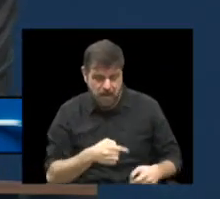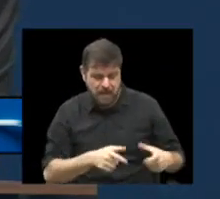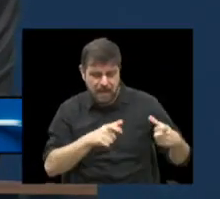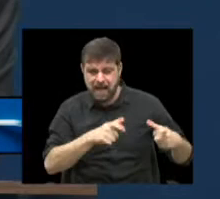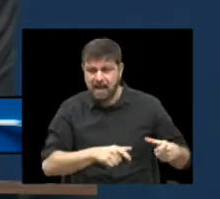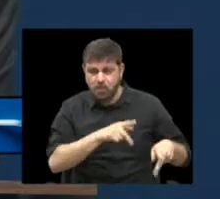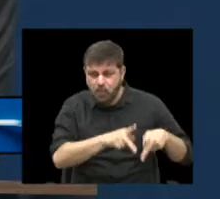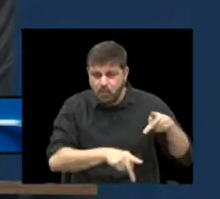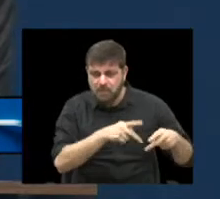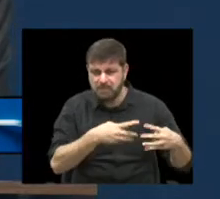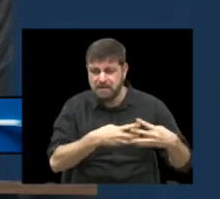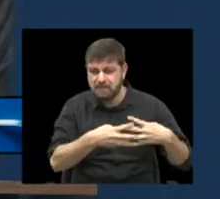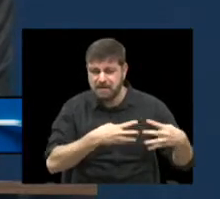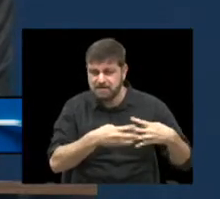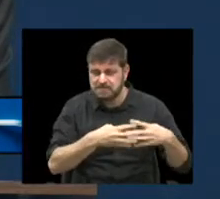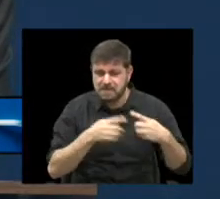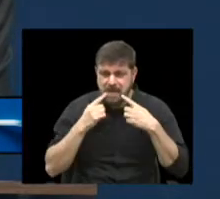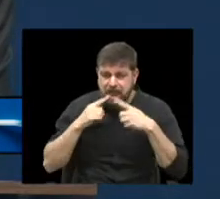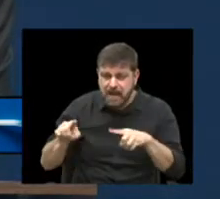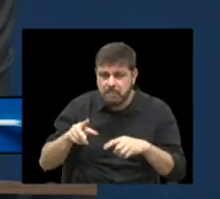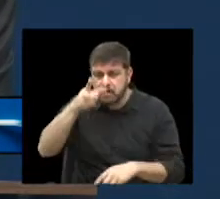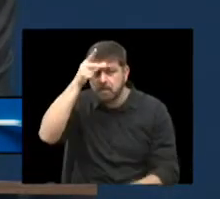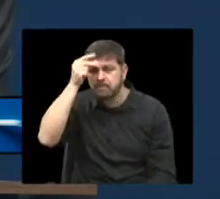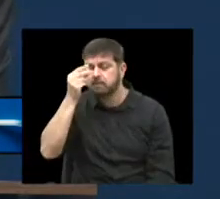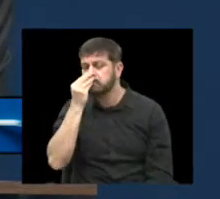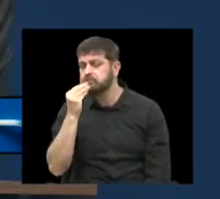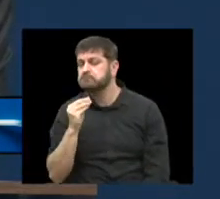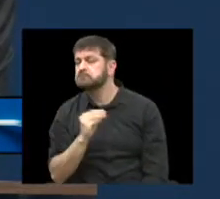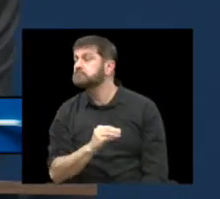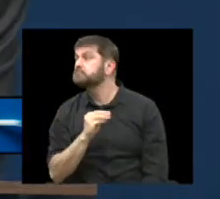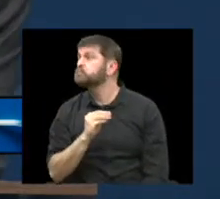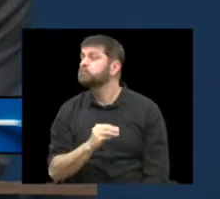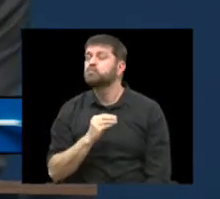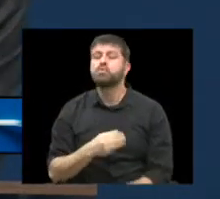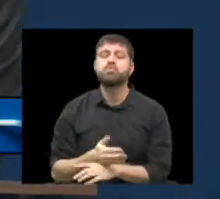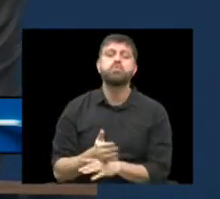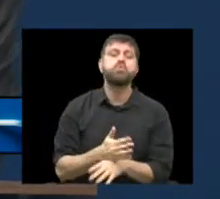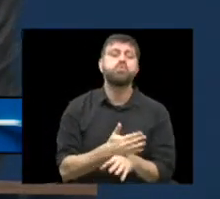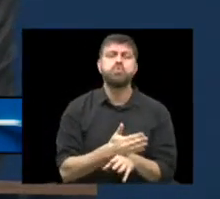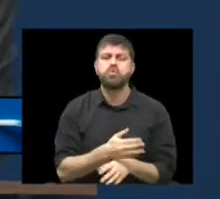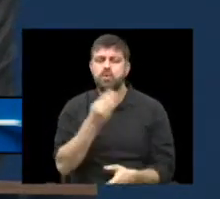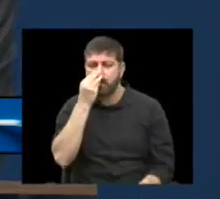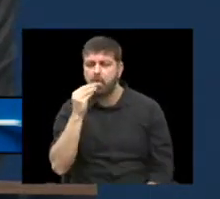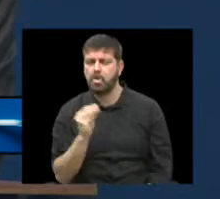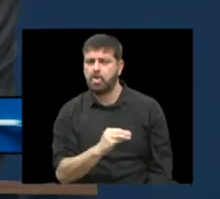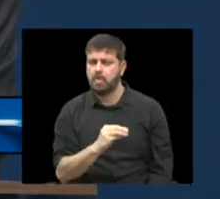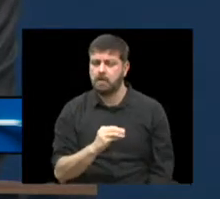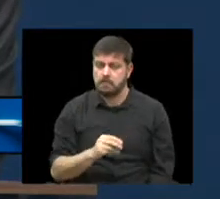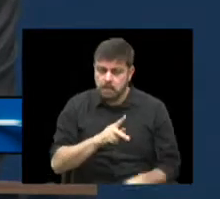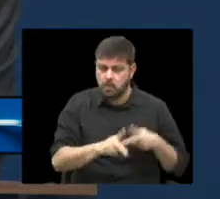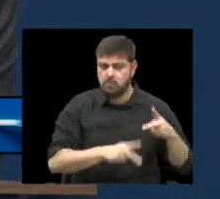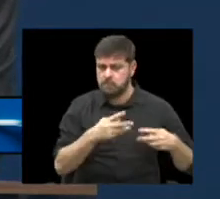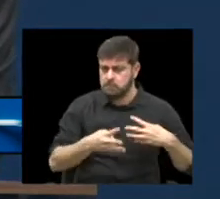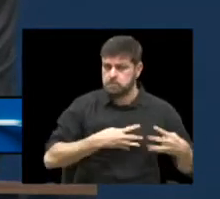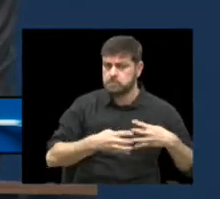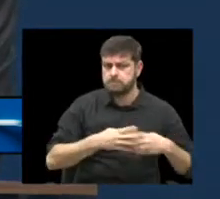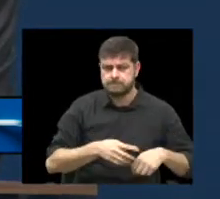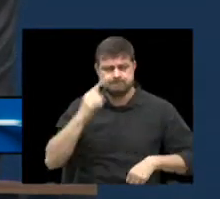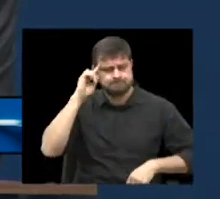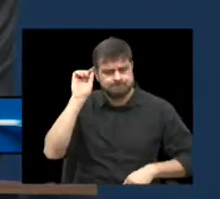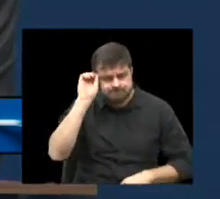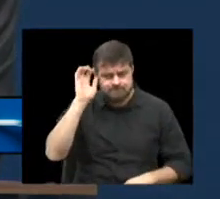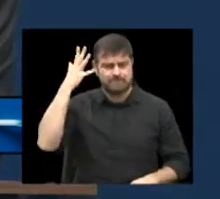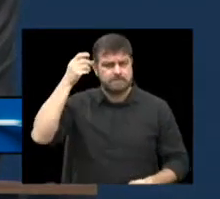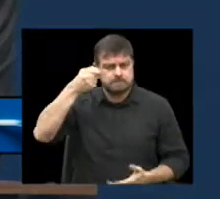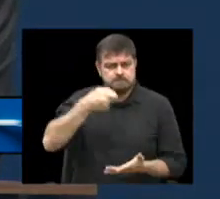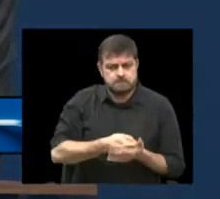sido sistematicamente ignoradas pela Prefeitura. E é por isso que a população de Barão Geraldo decidiu que era hora de ir para a rua